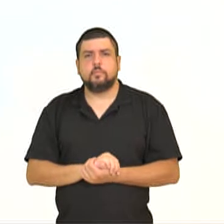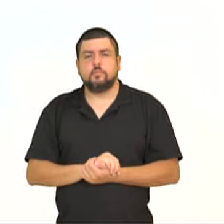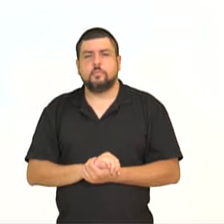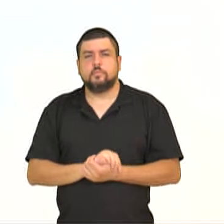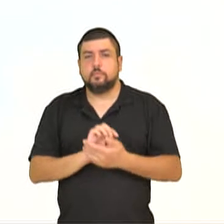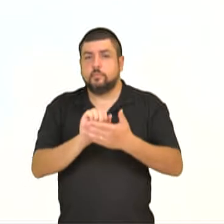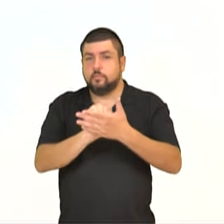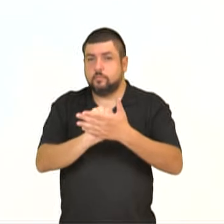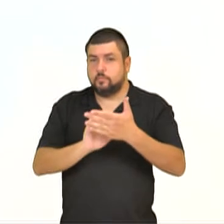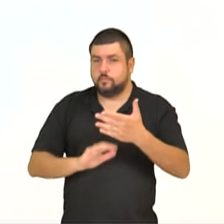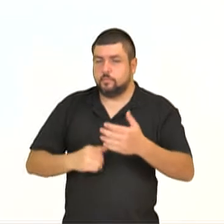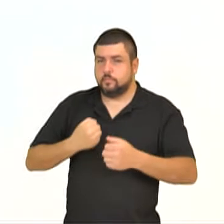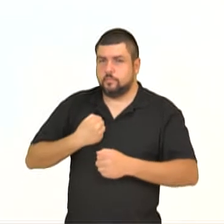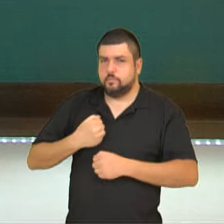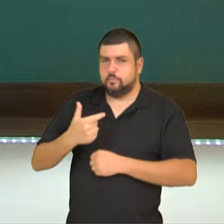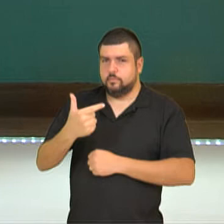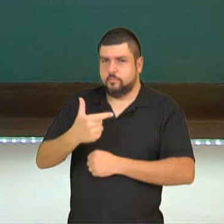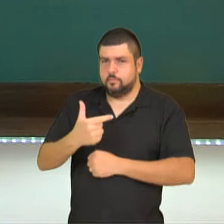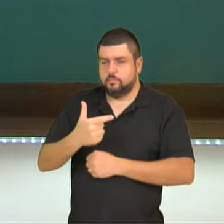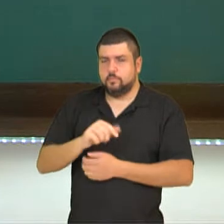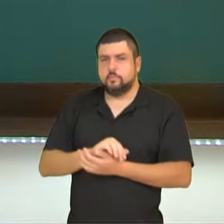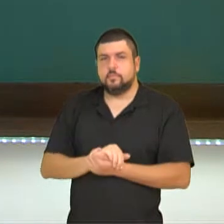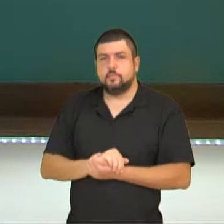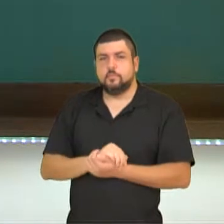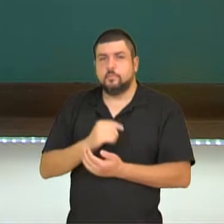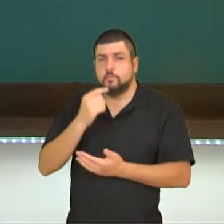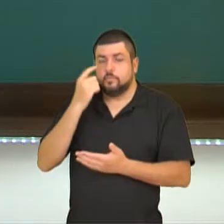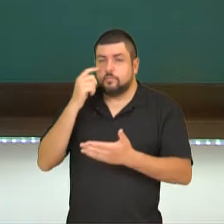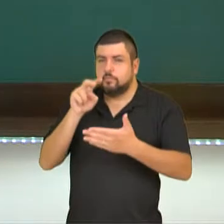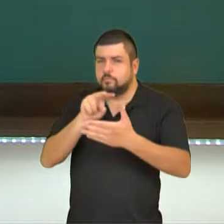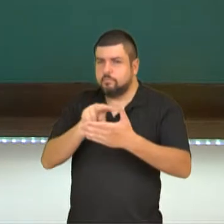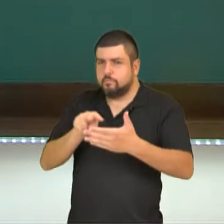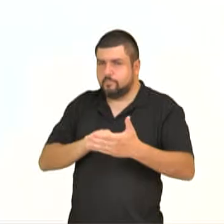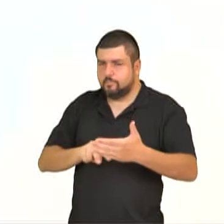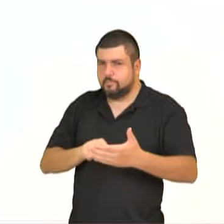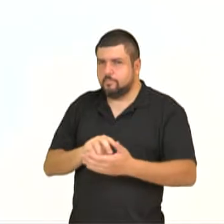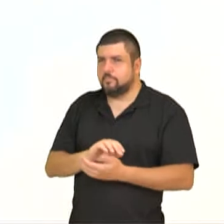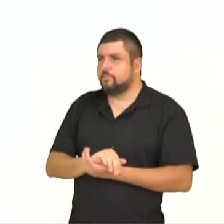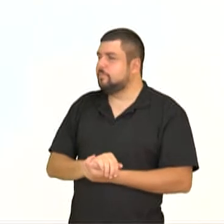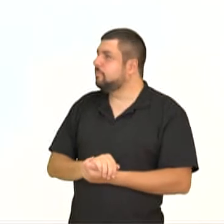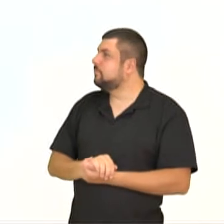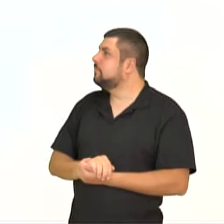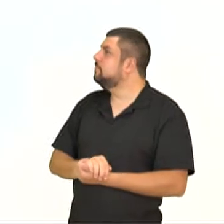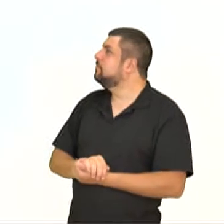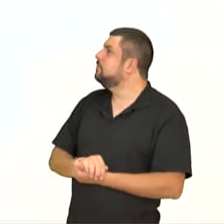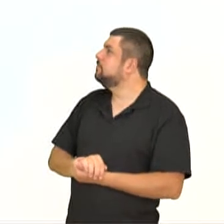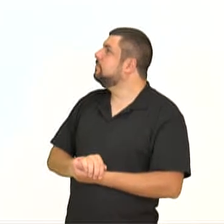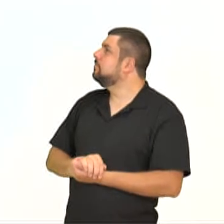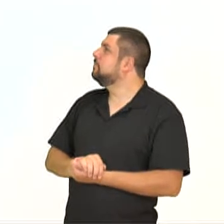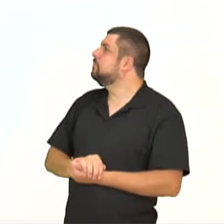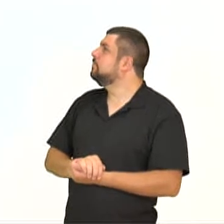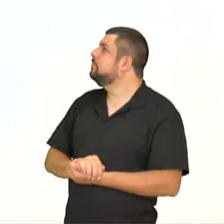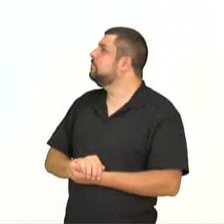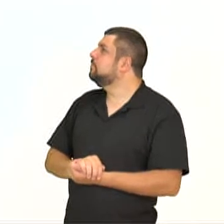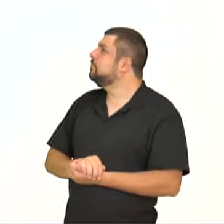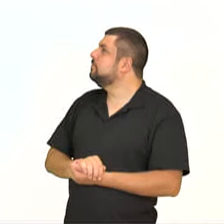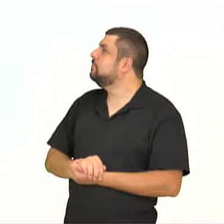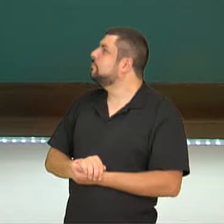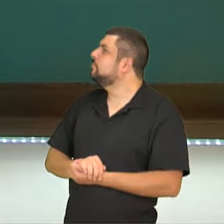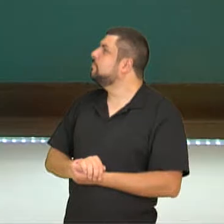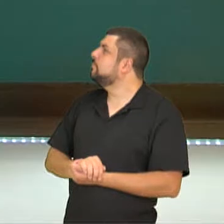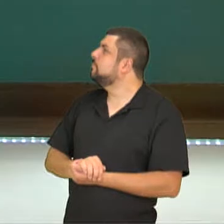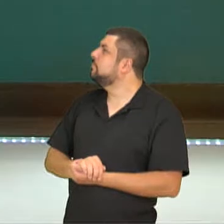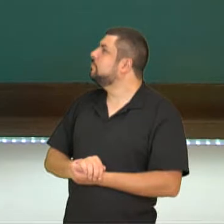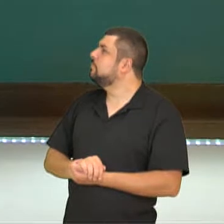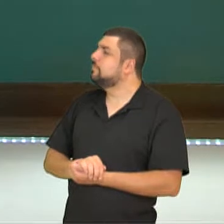Atividade 2, outra atividade. Vamos a ver aqui, gaturro. Técnicas para manejar o tempo. E